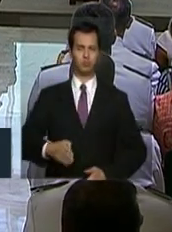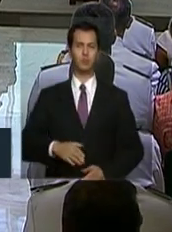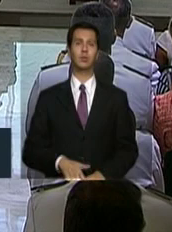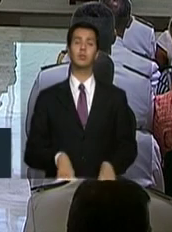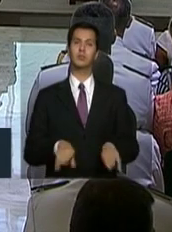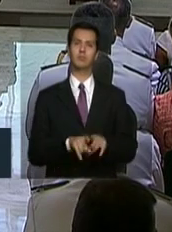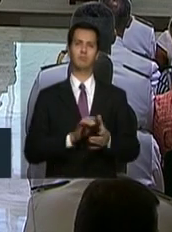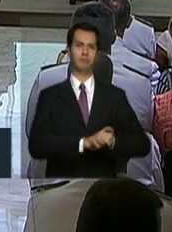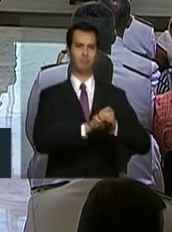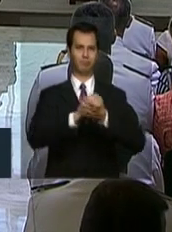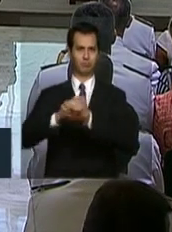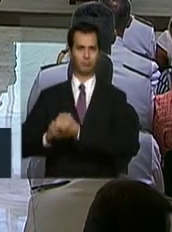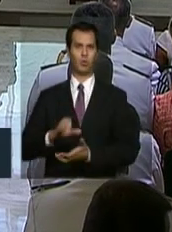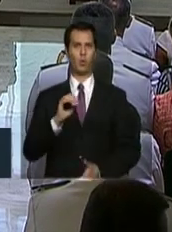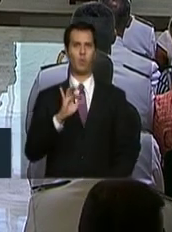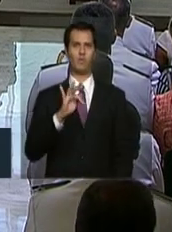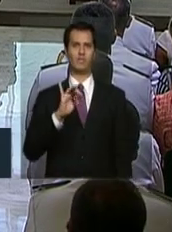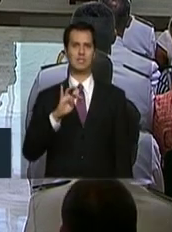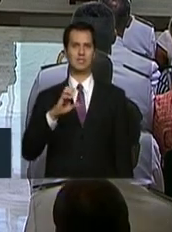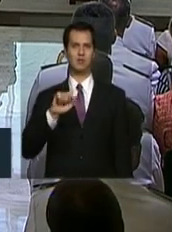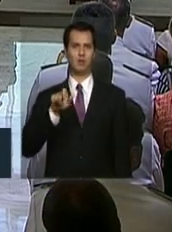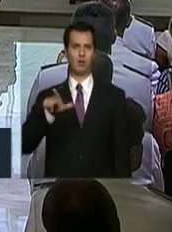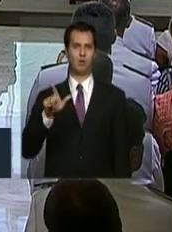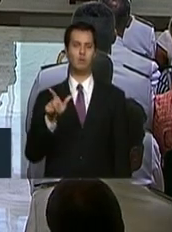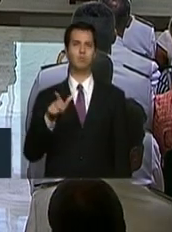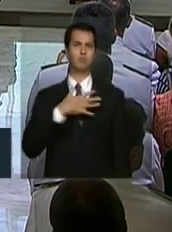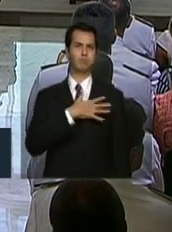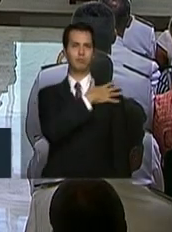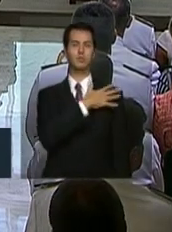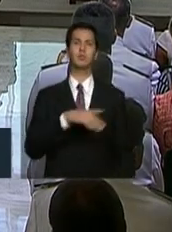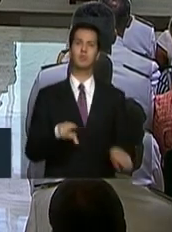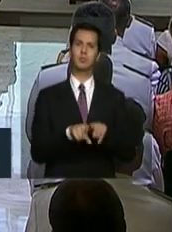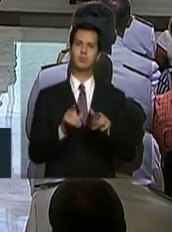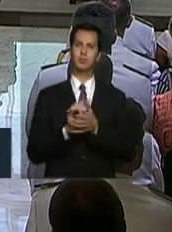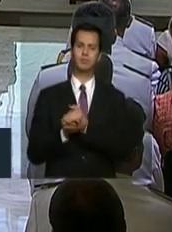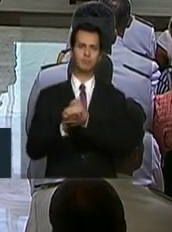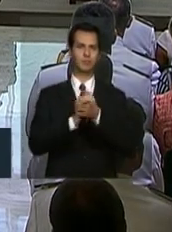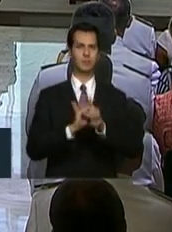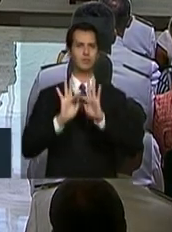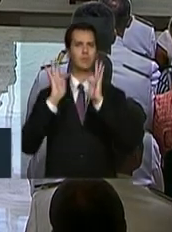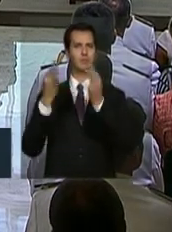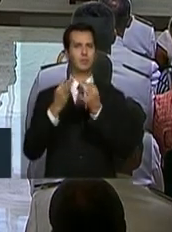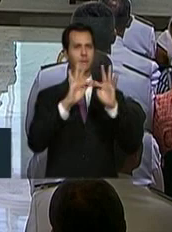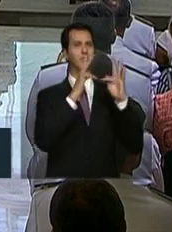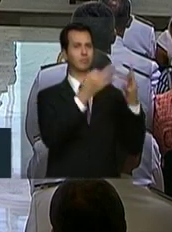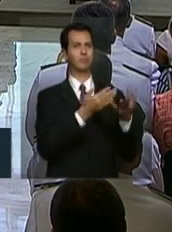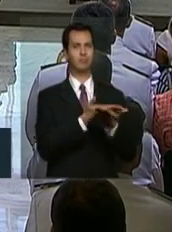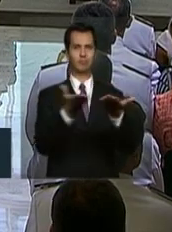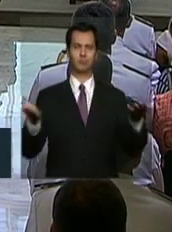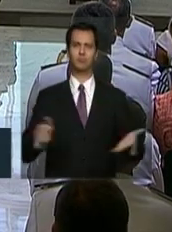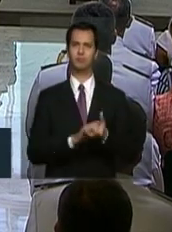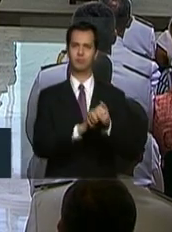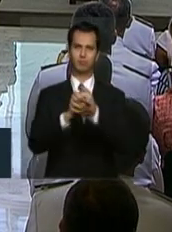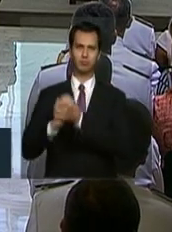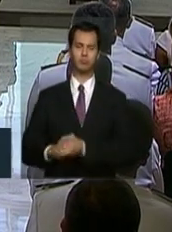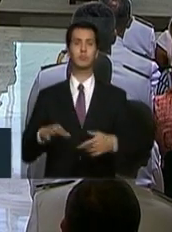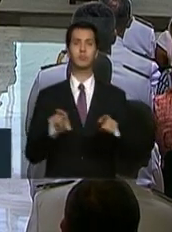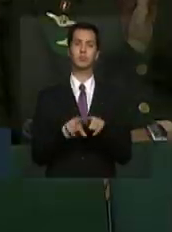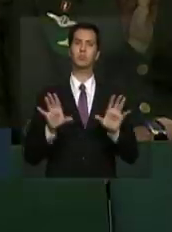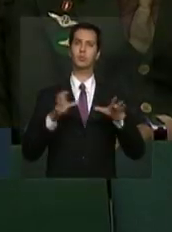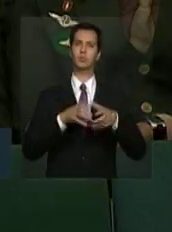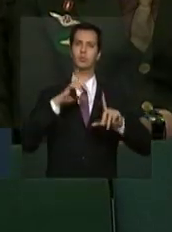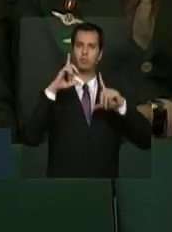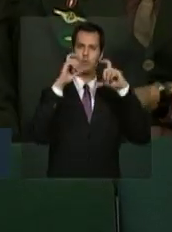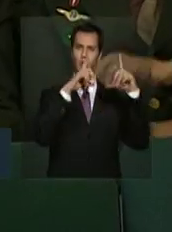senhores oficiais generais, senhoras e senhores familiares, senhoras e senhores